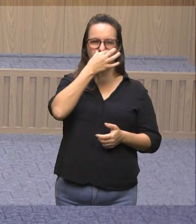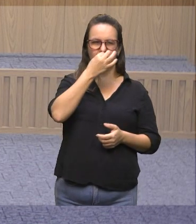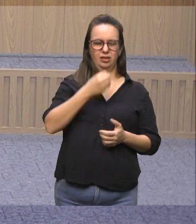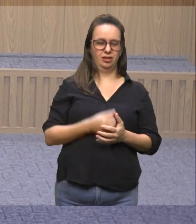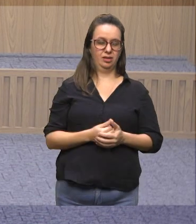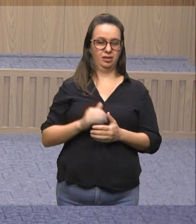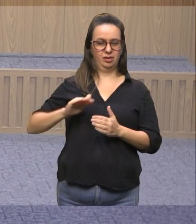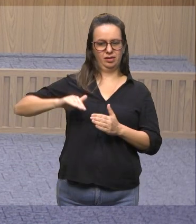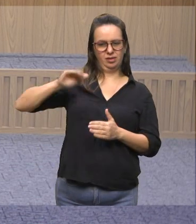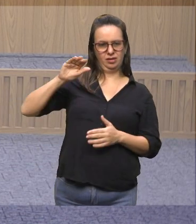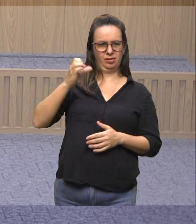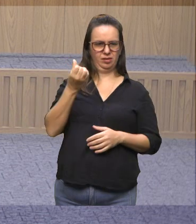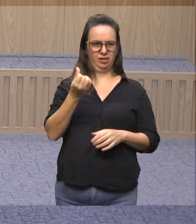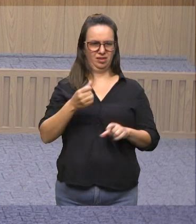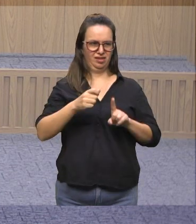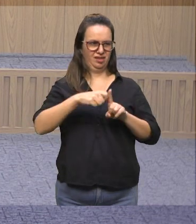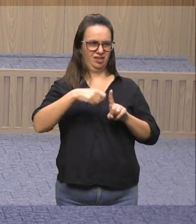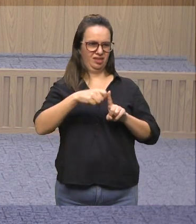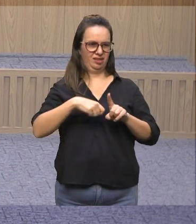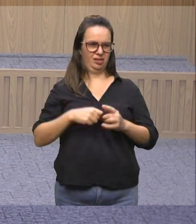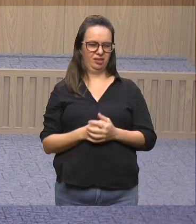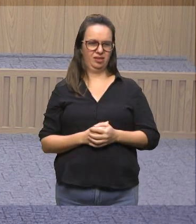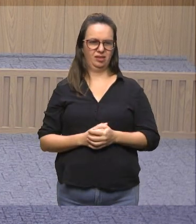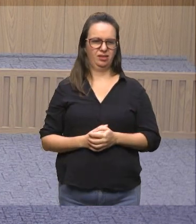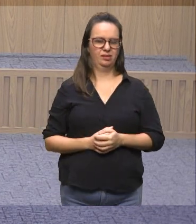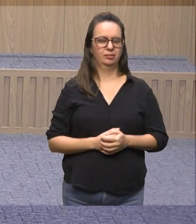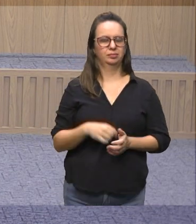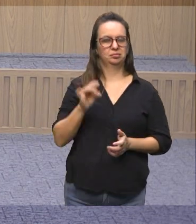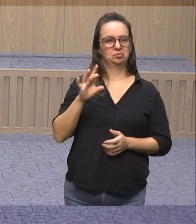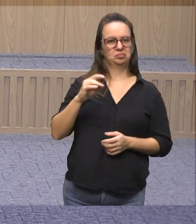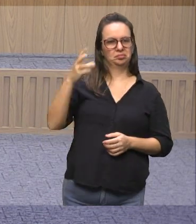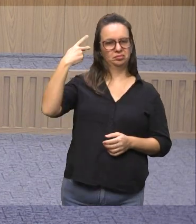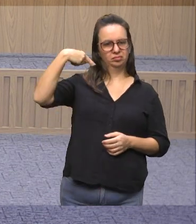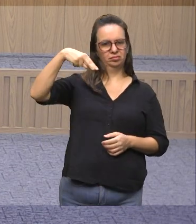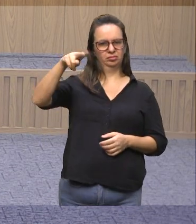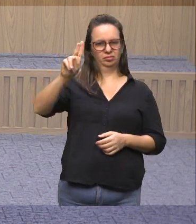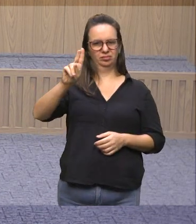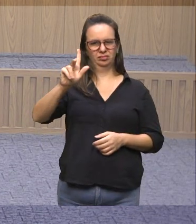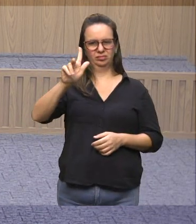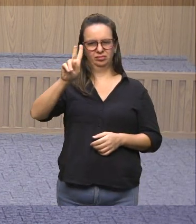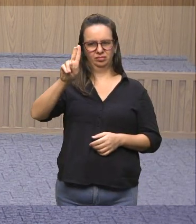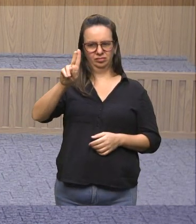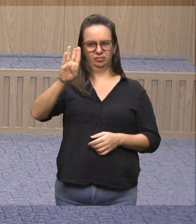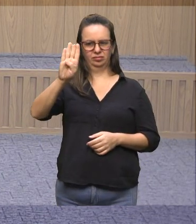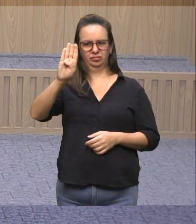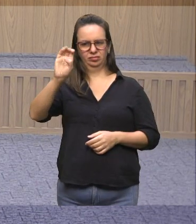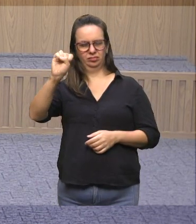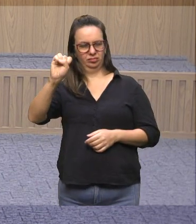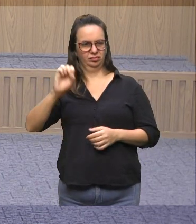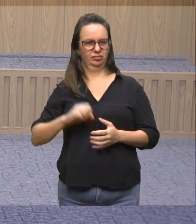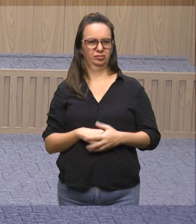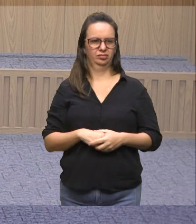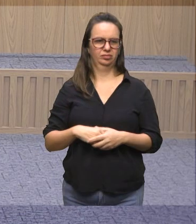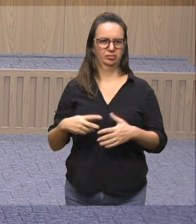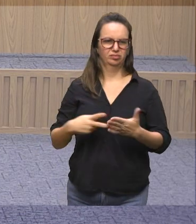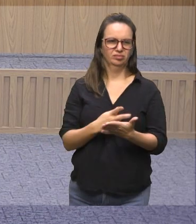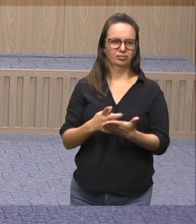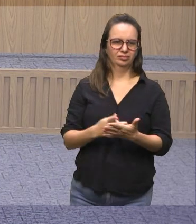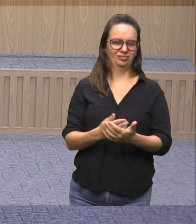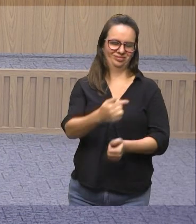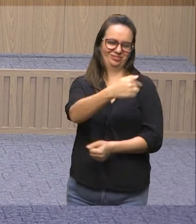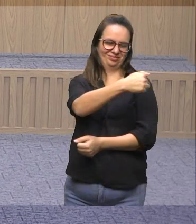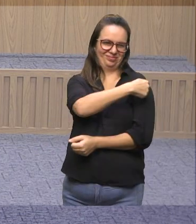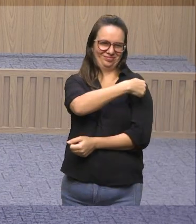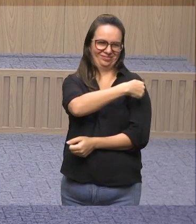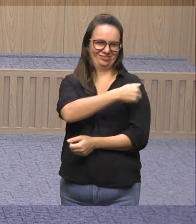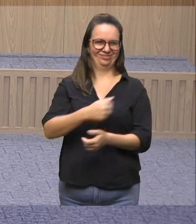prioritário para tomar a vacina da gripe. Então, é só se dirigir aí ao posto de saúde mais próximo da sua casa e tomar uma picada no braço